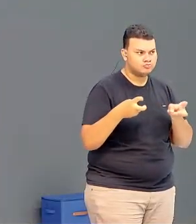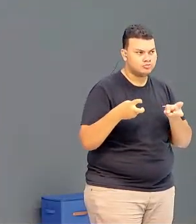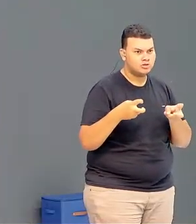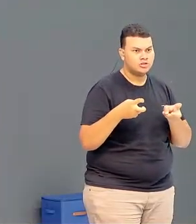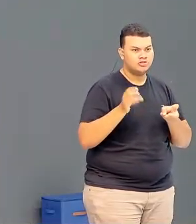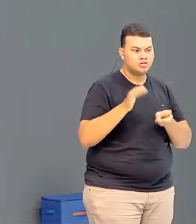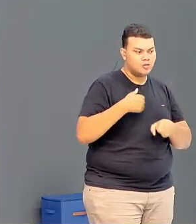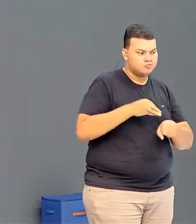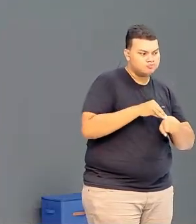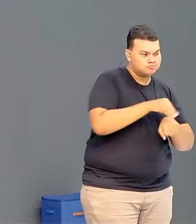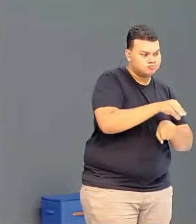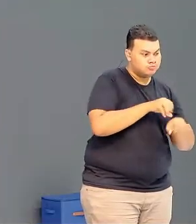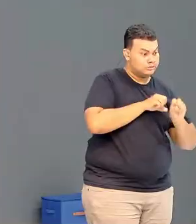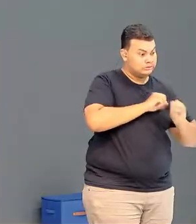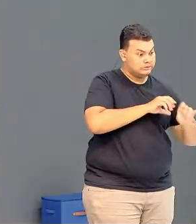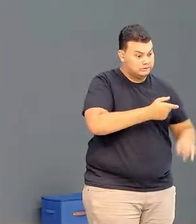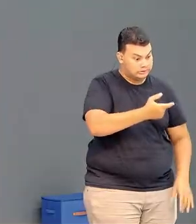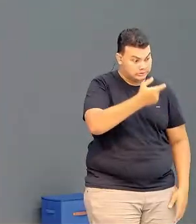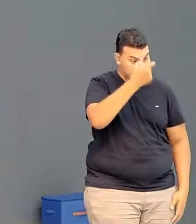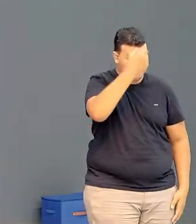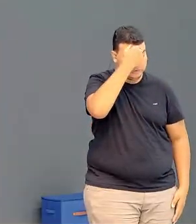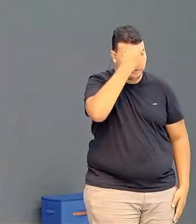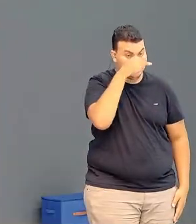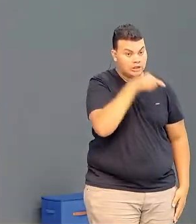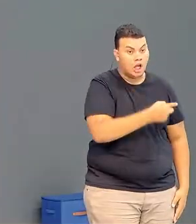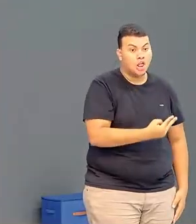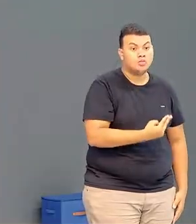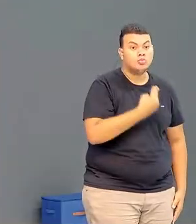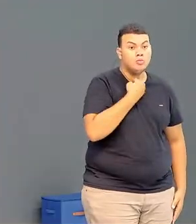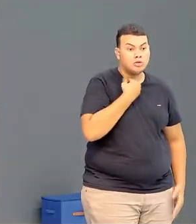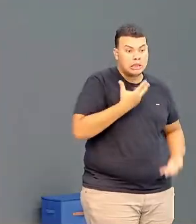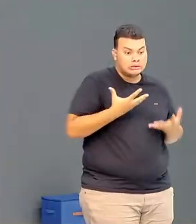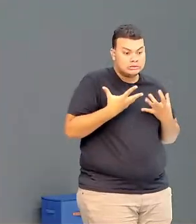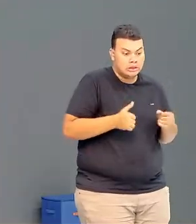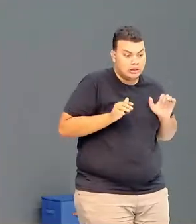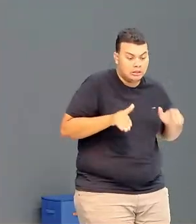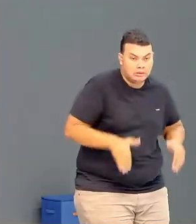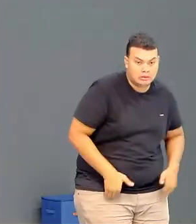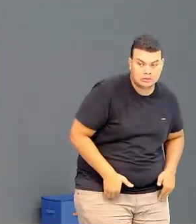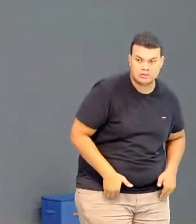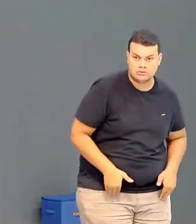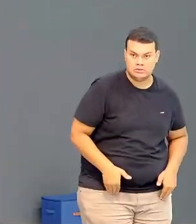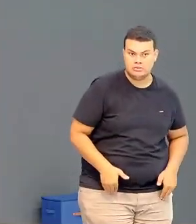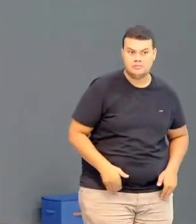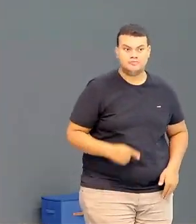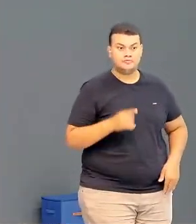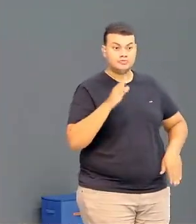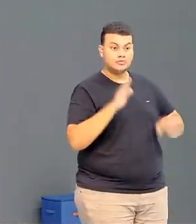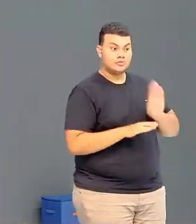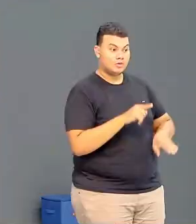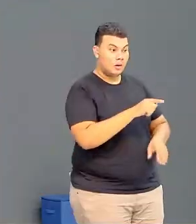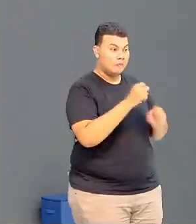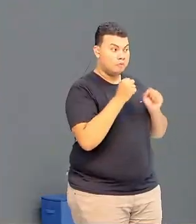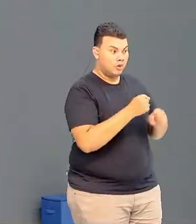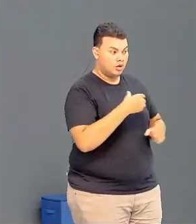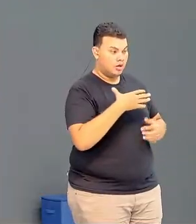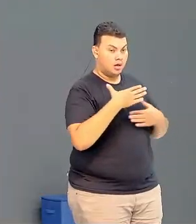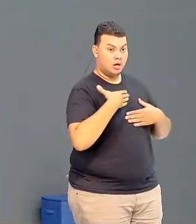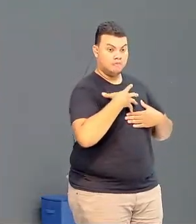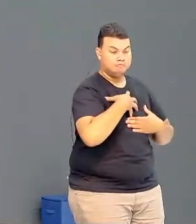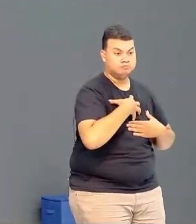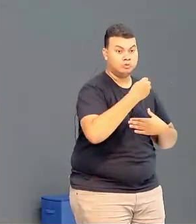argumento, foram doutrinados no argumento que eles não podiam se render. Ou eles tiravam a vida ou não tinha